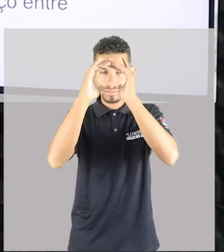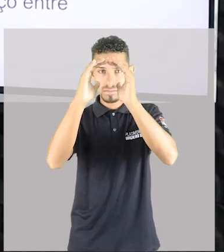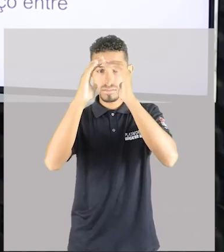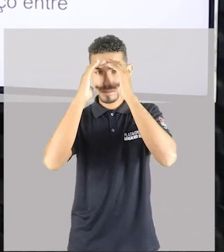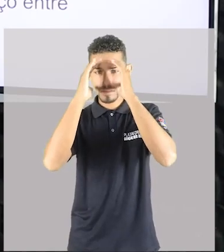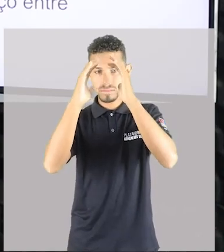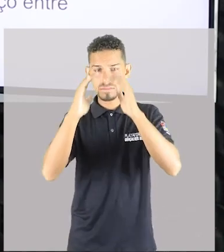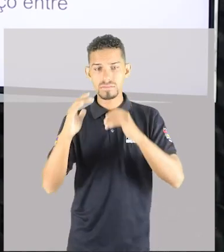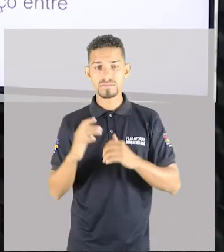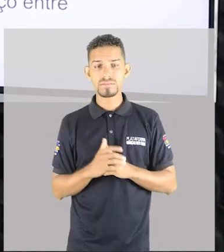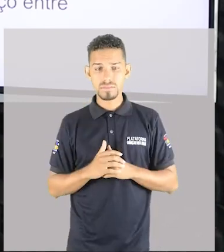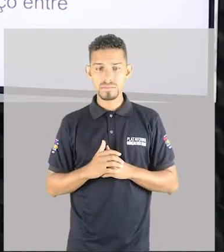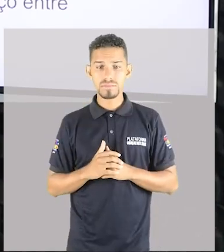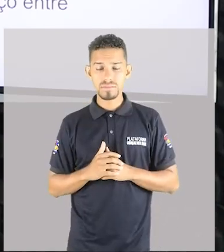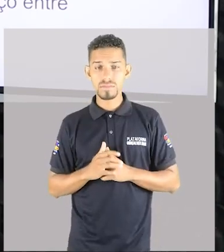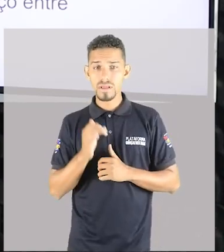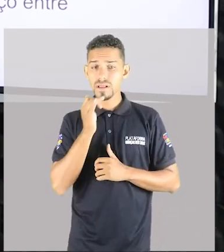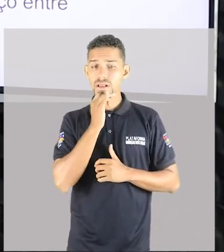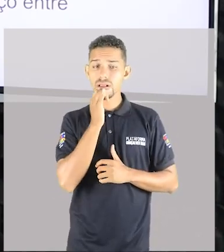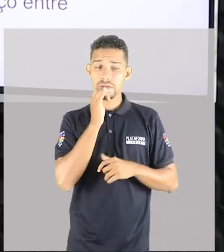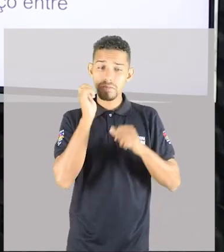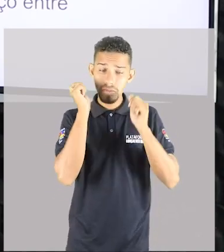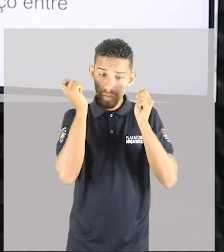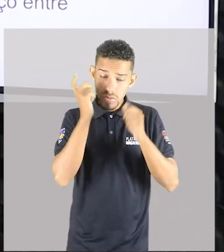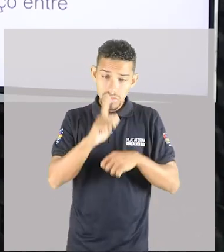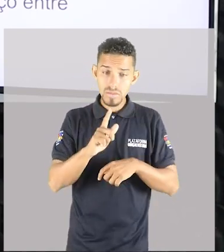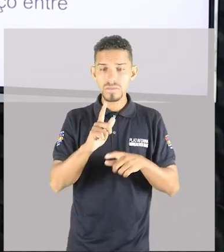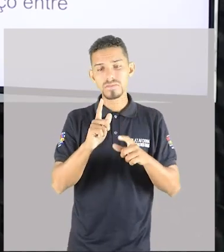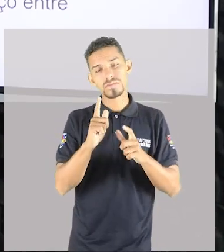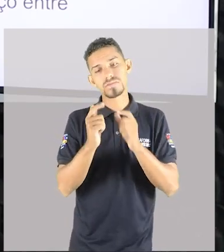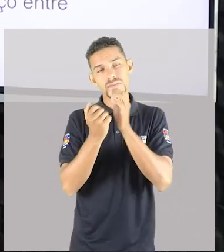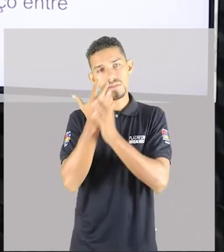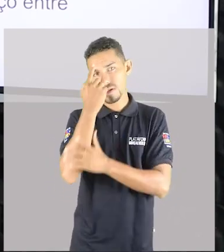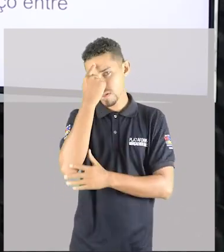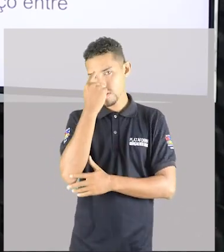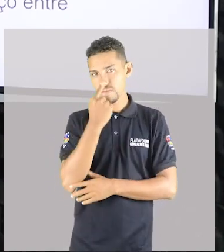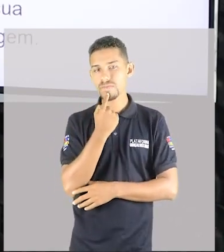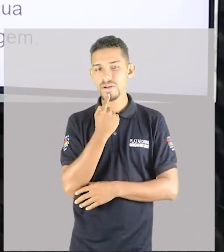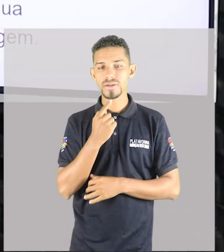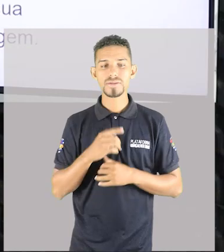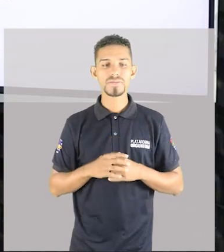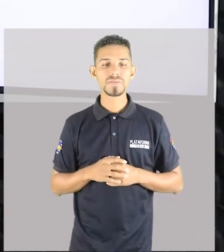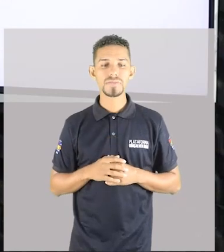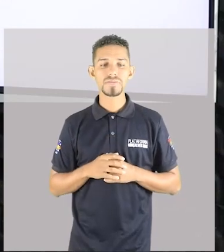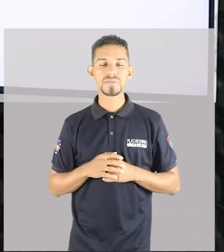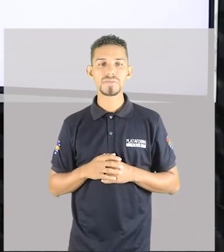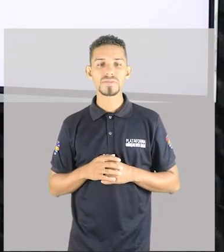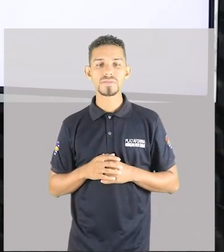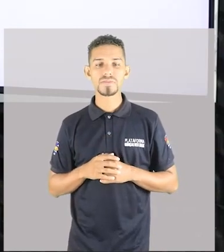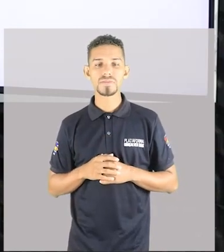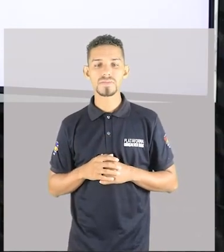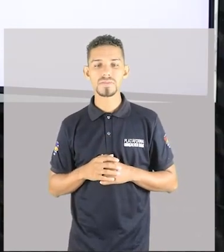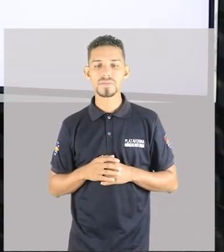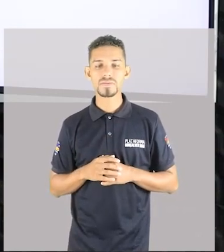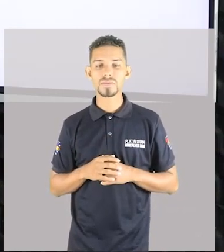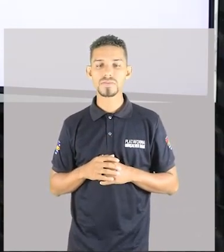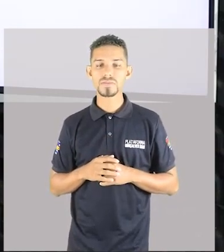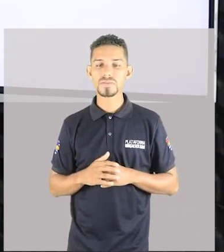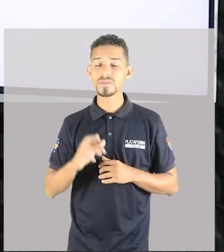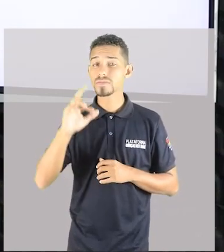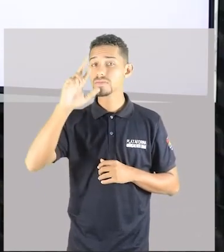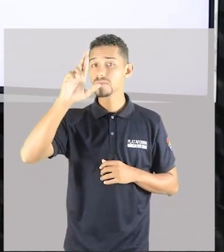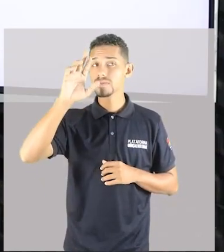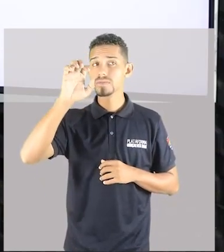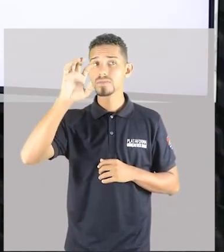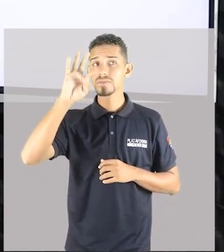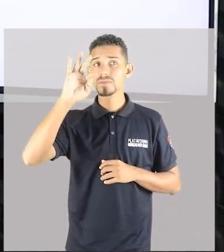Pelo nervo óptico até o cérebro, onde são processadas e criadas as imagens. Tá? Então vamos voltar lá. Ó, a